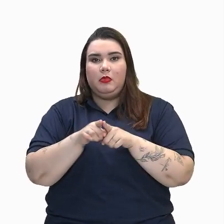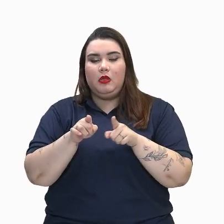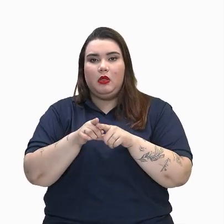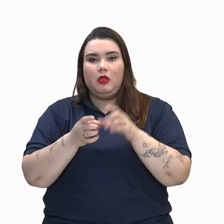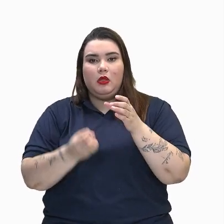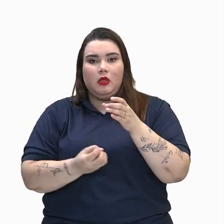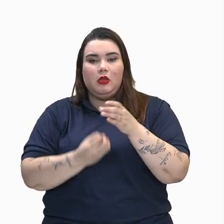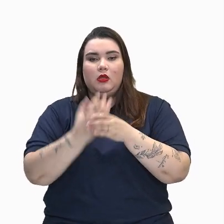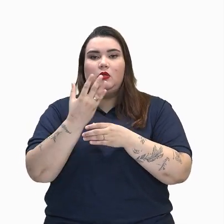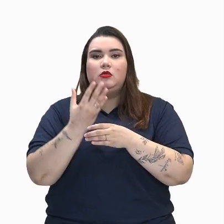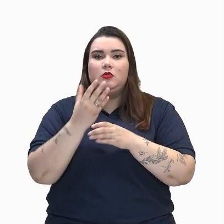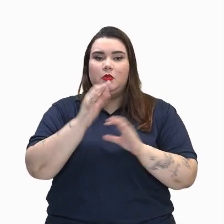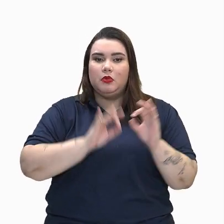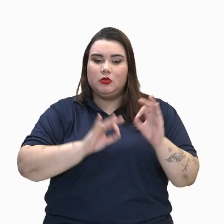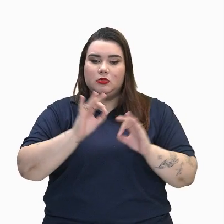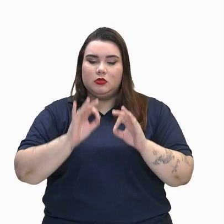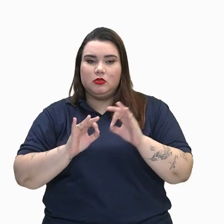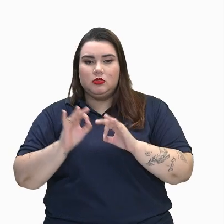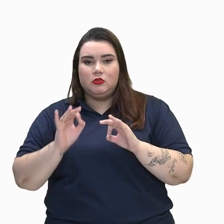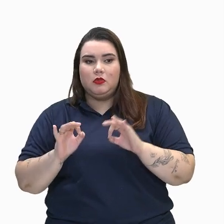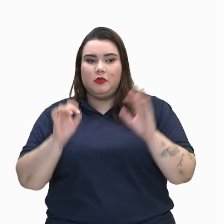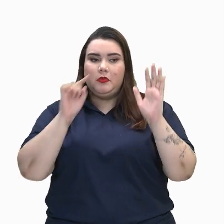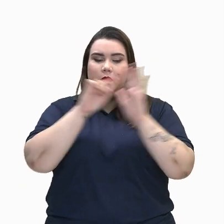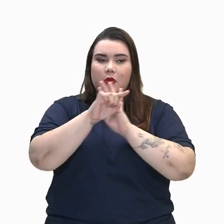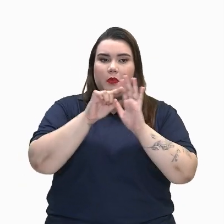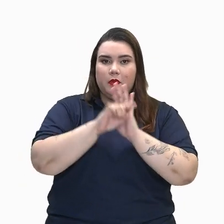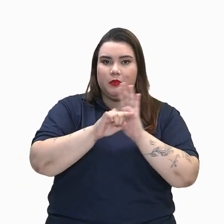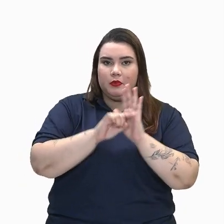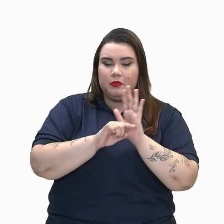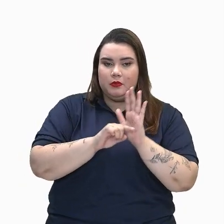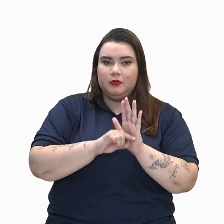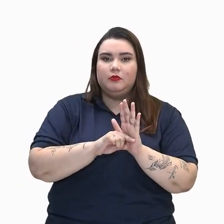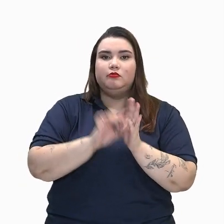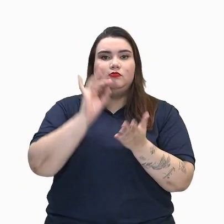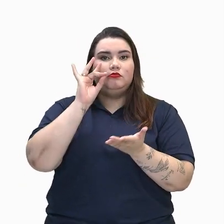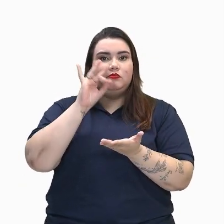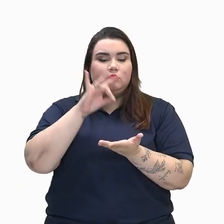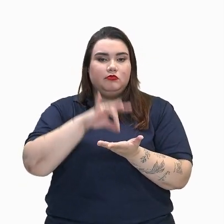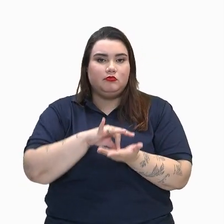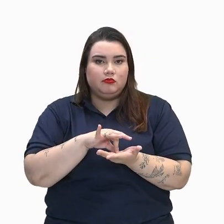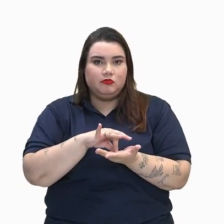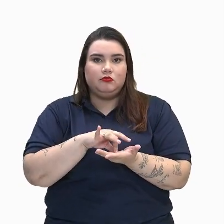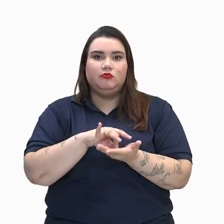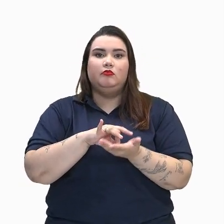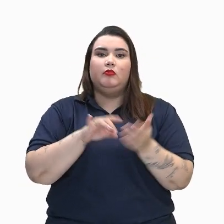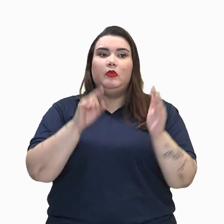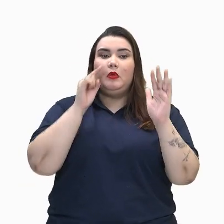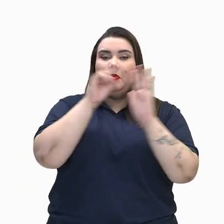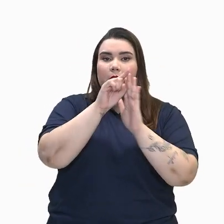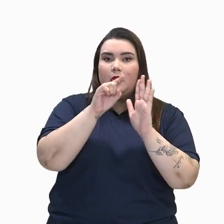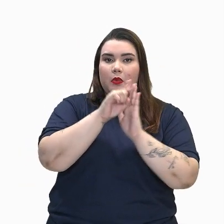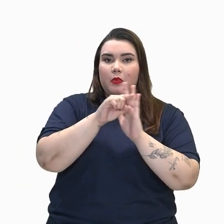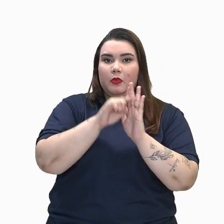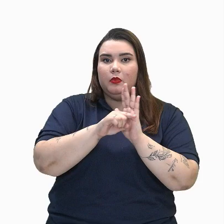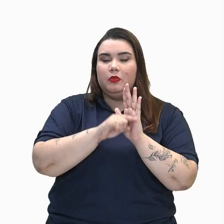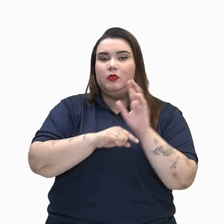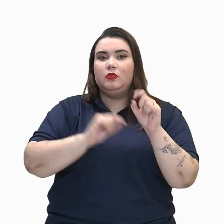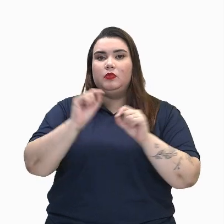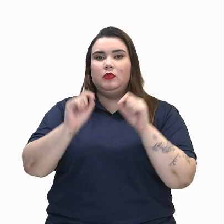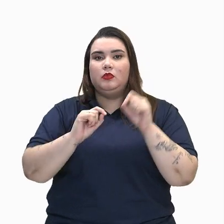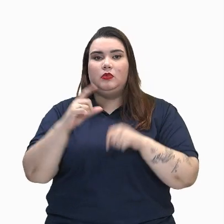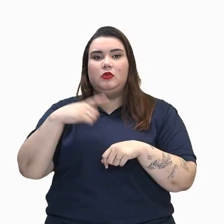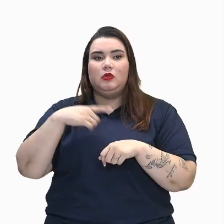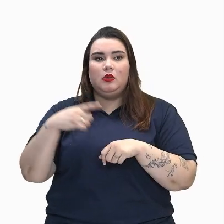da formulação de perguntas consistentes, perguntas que